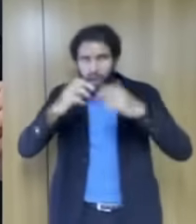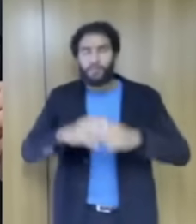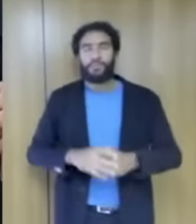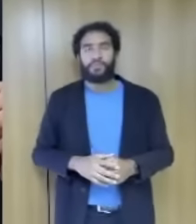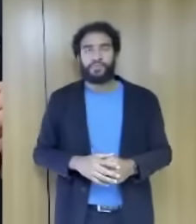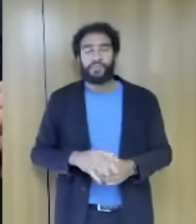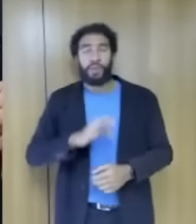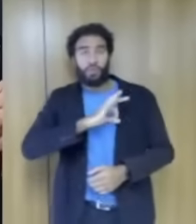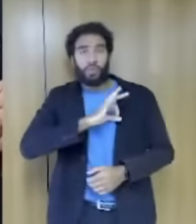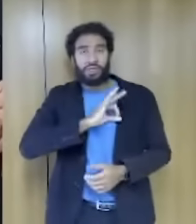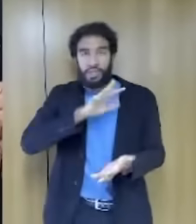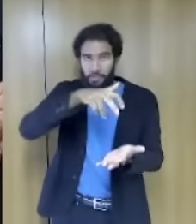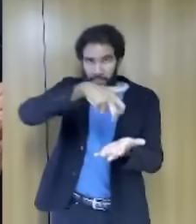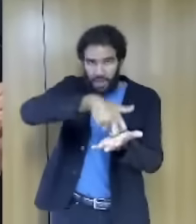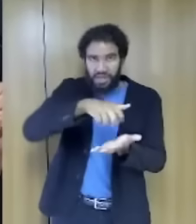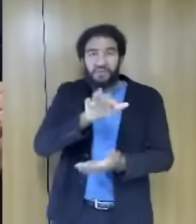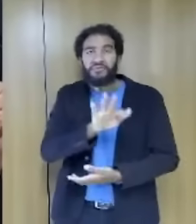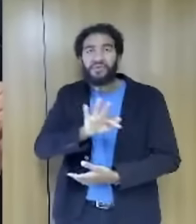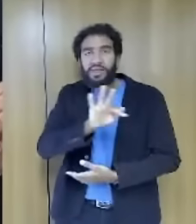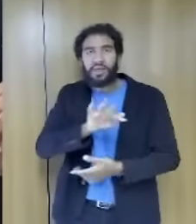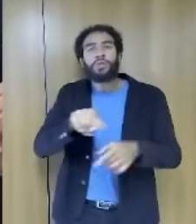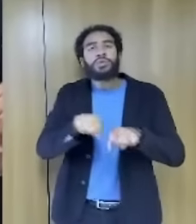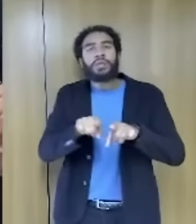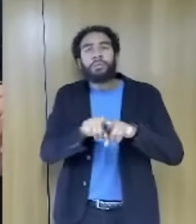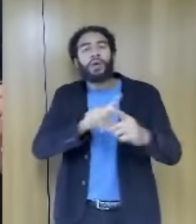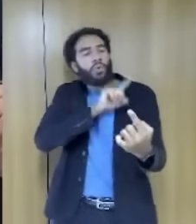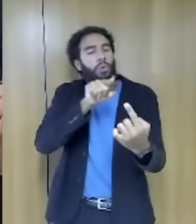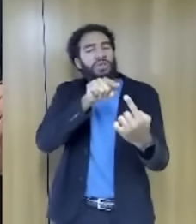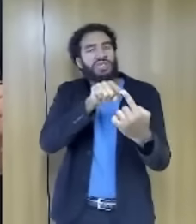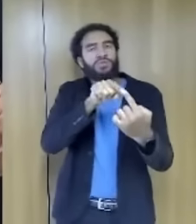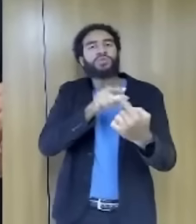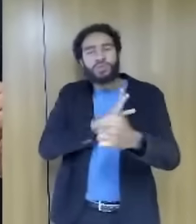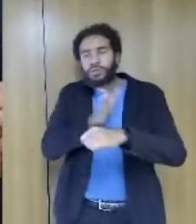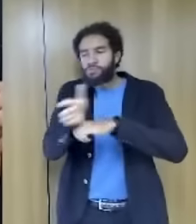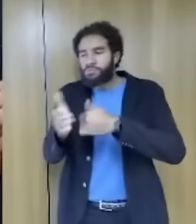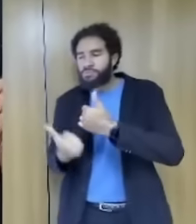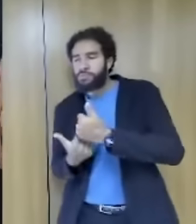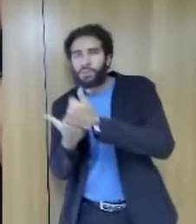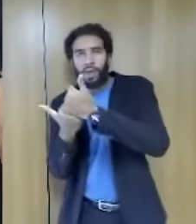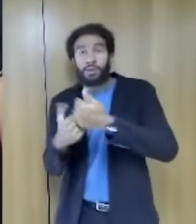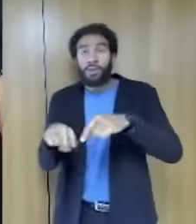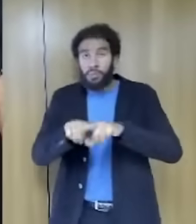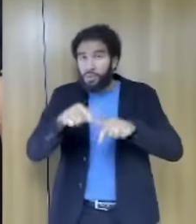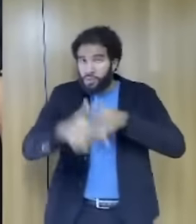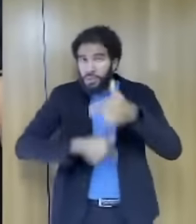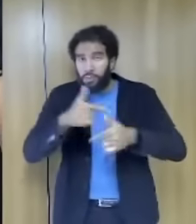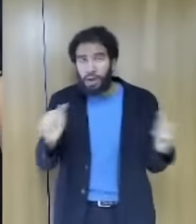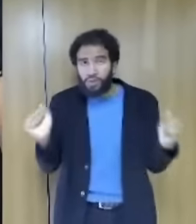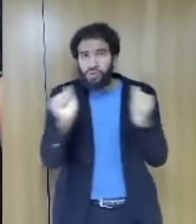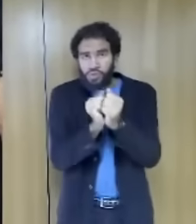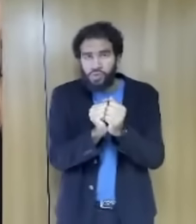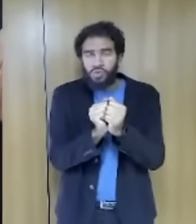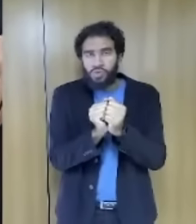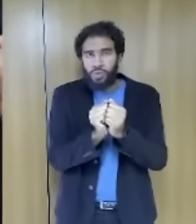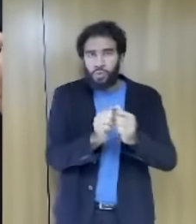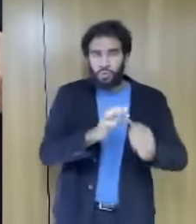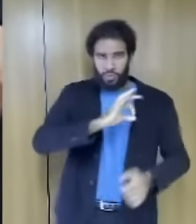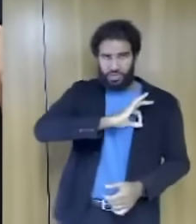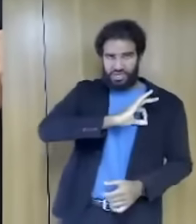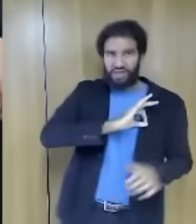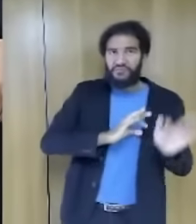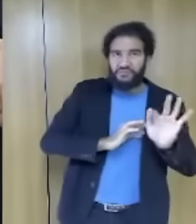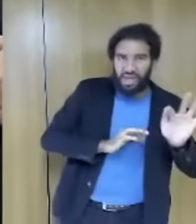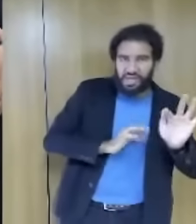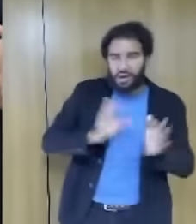Penal Federal também mobilizada com esse objetivo. E houve um trabalho conjunto entre a Polícia Federal, a